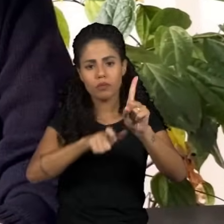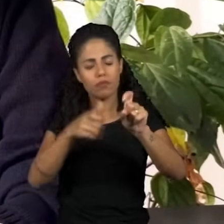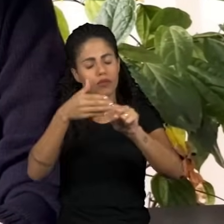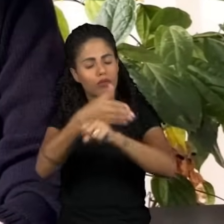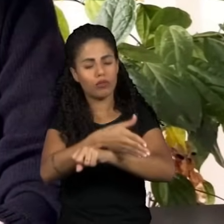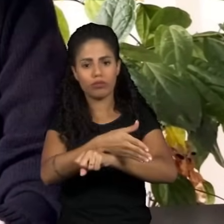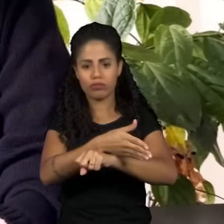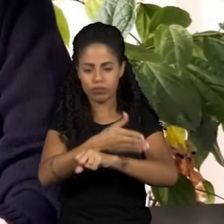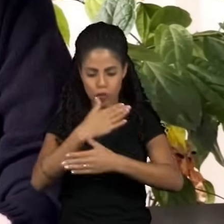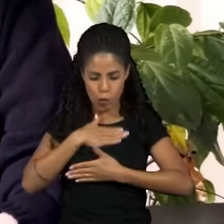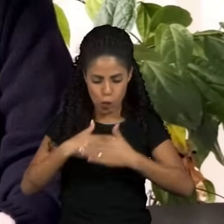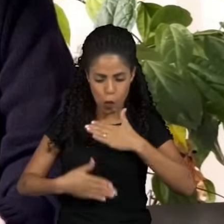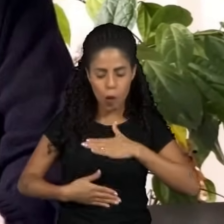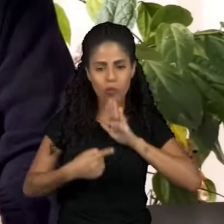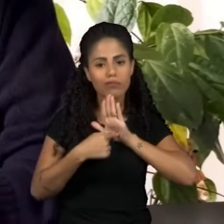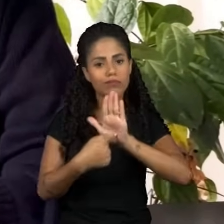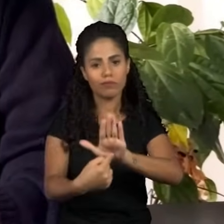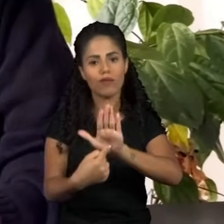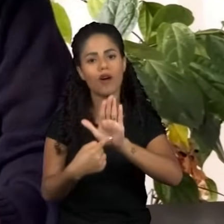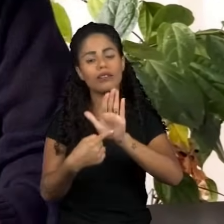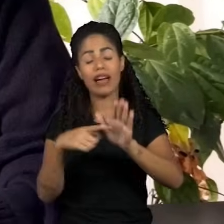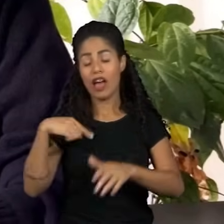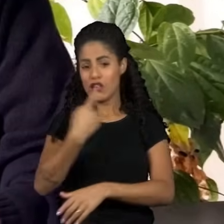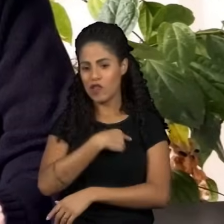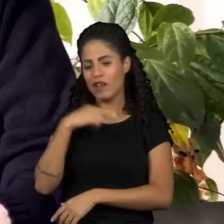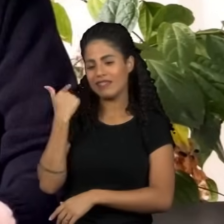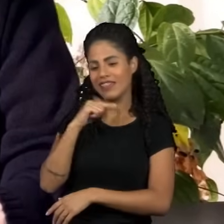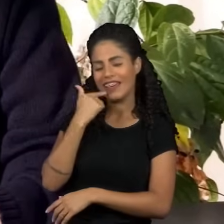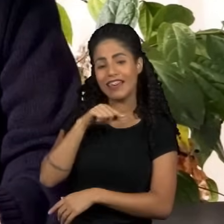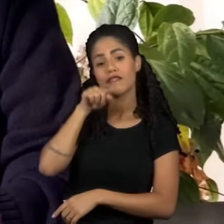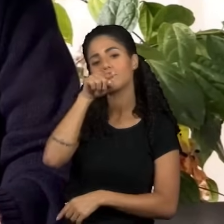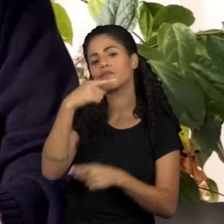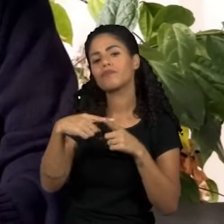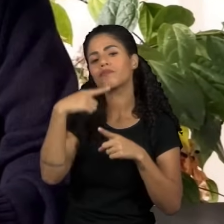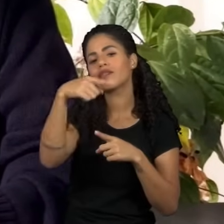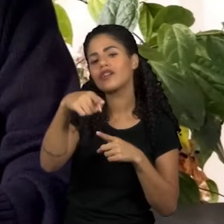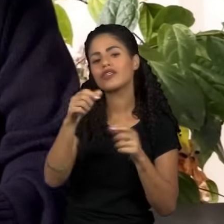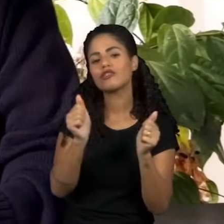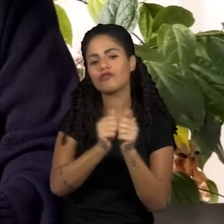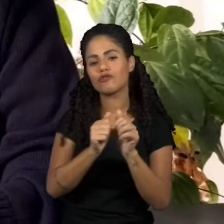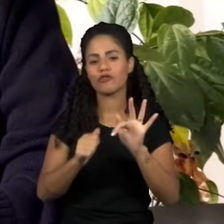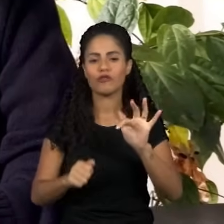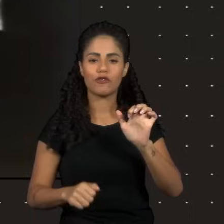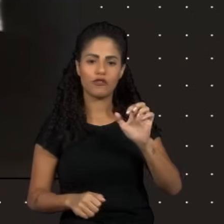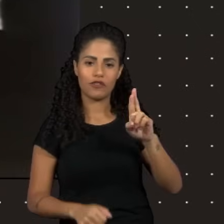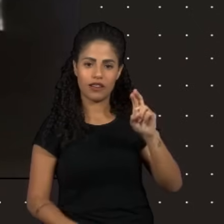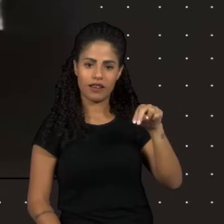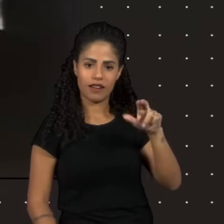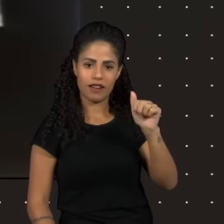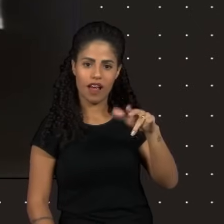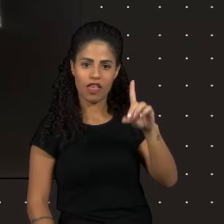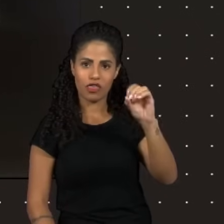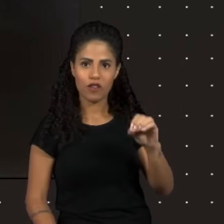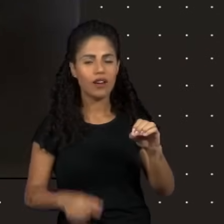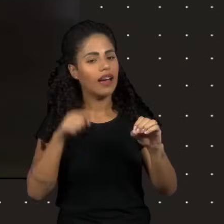fundamental. Eu lembro que a gente ria muito porque você contracenava com o Fernando Peixoto e ele